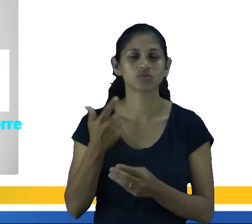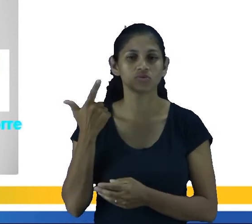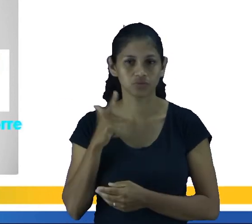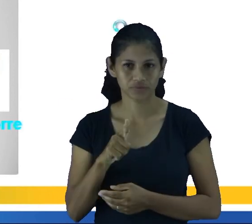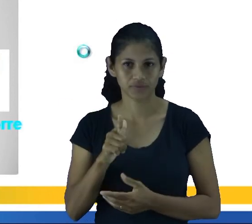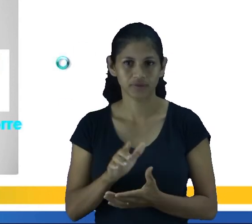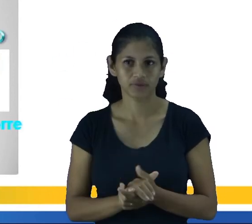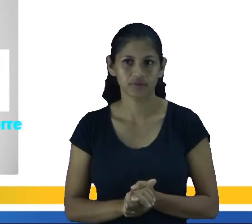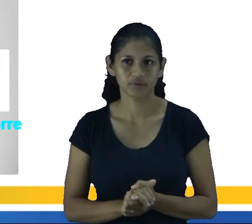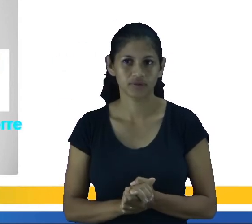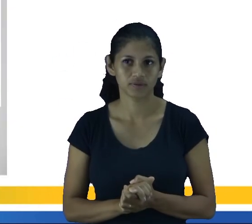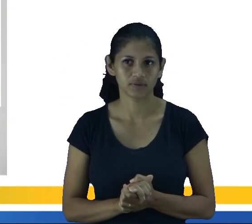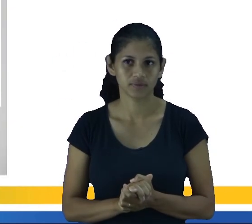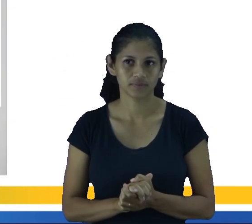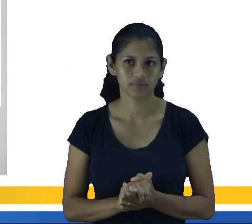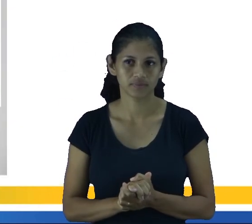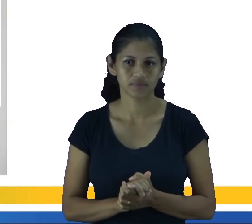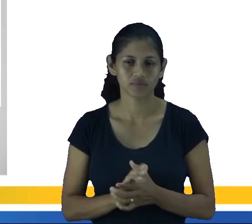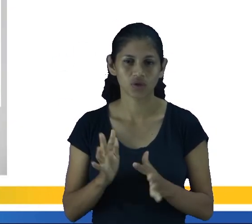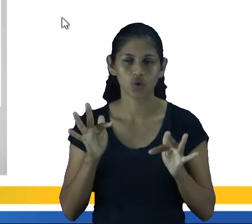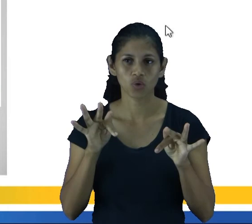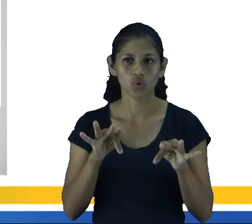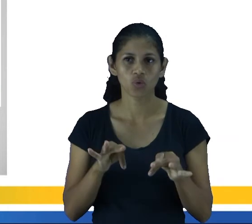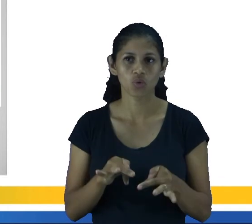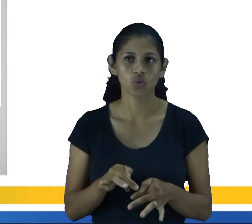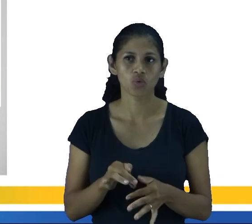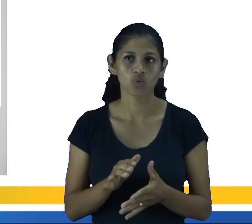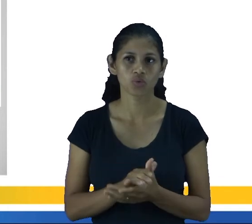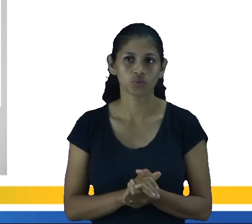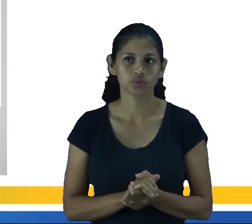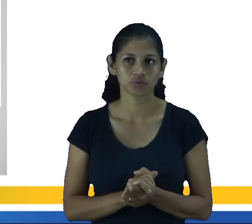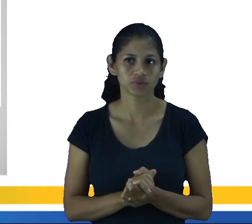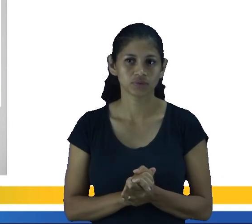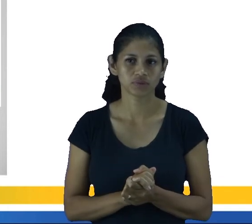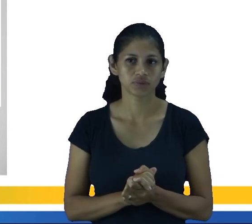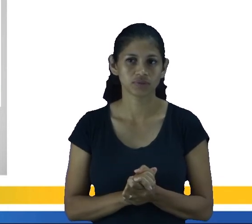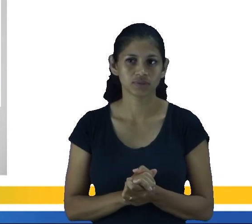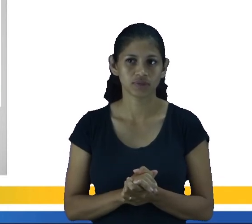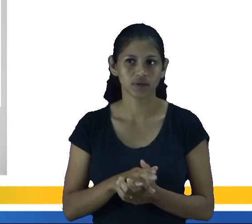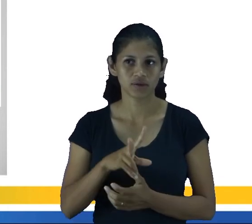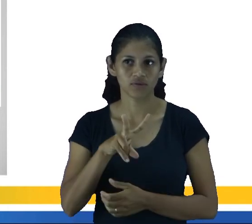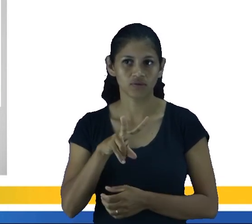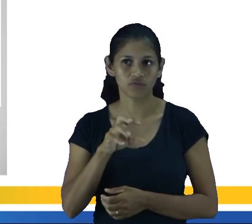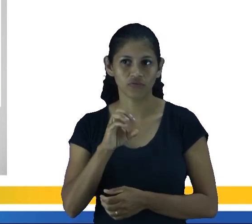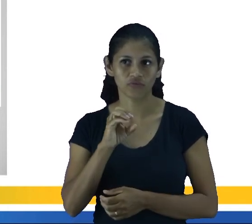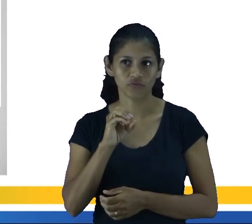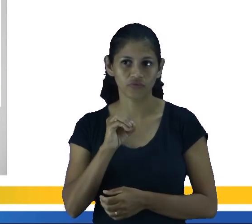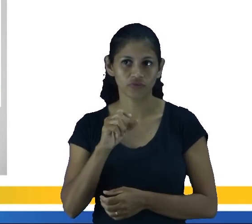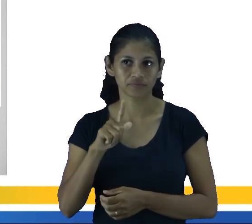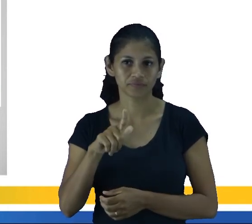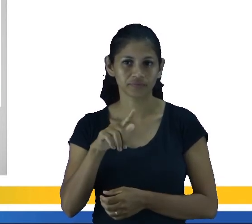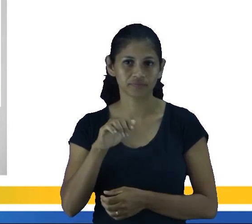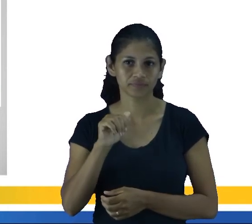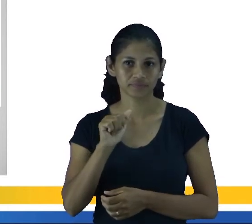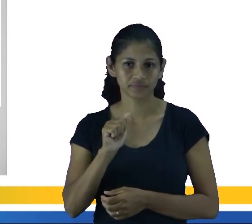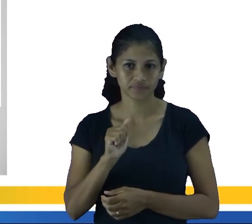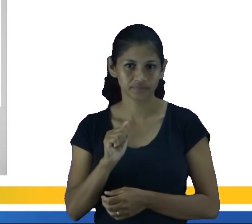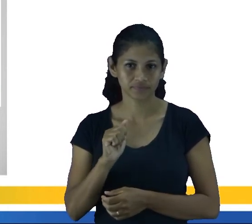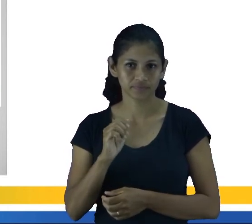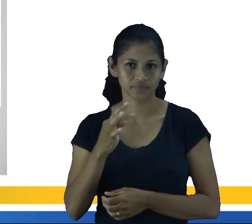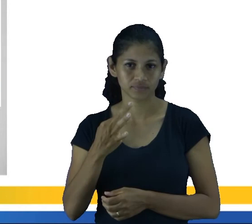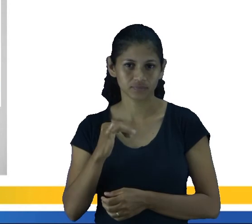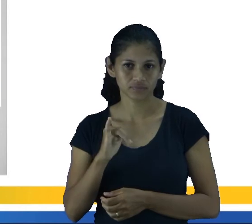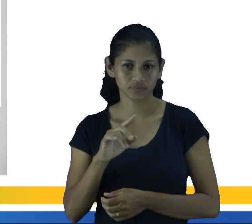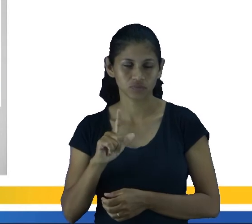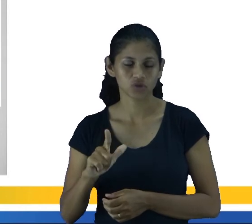ocorrer. E a nosso último critério é em relação a volatilidade, né? Se formar uma substância volátil, a